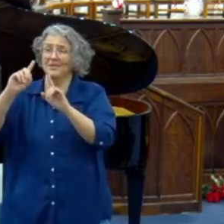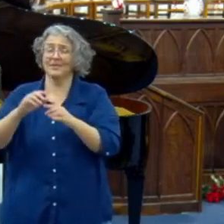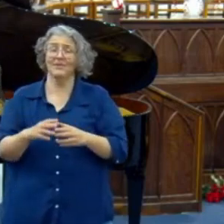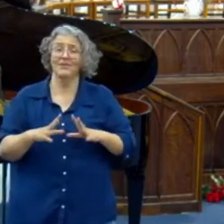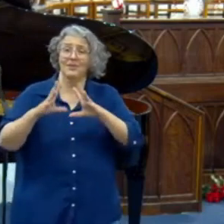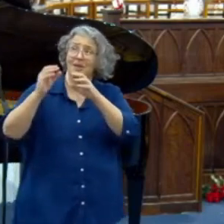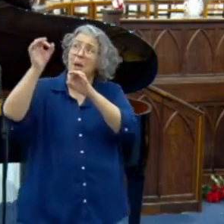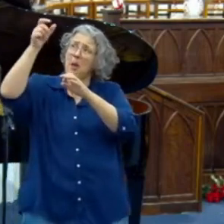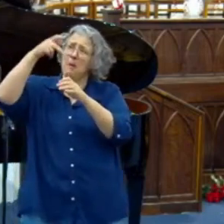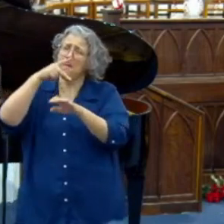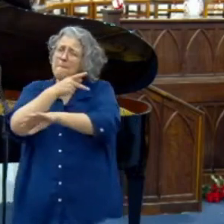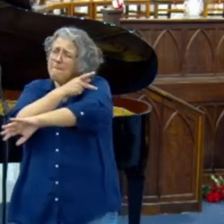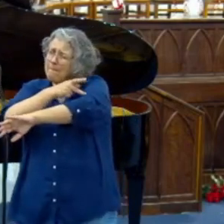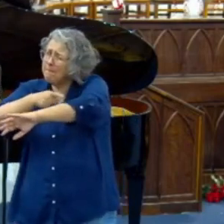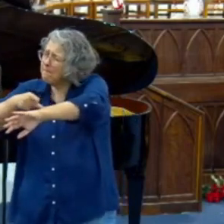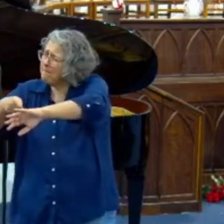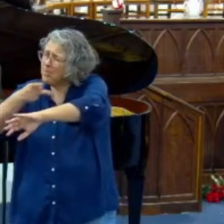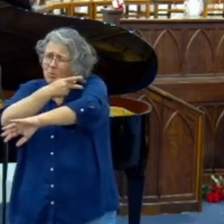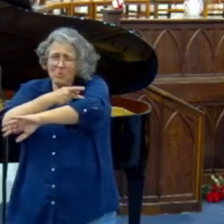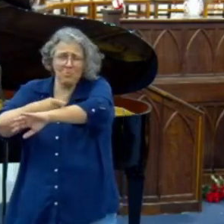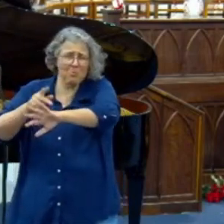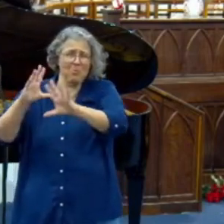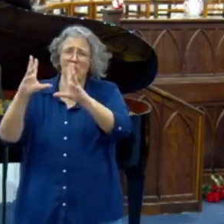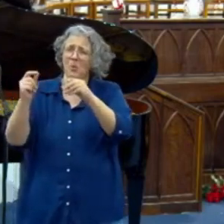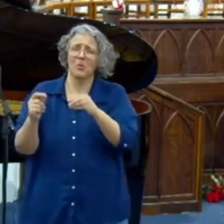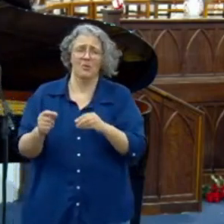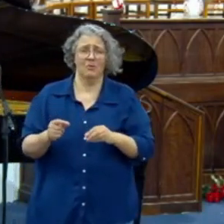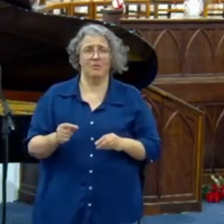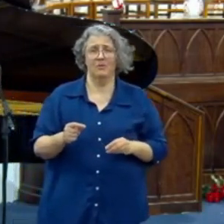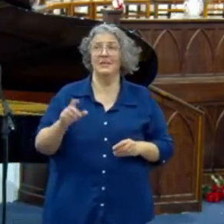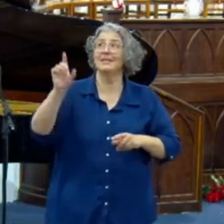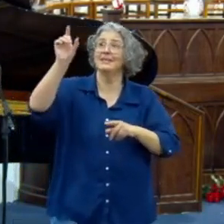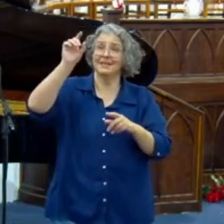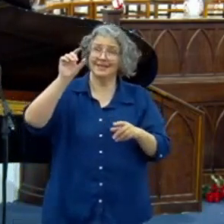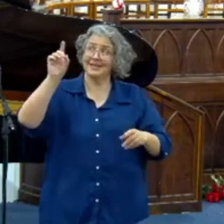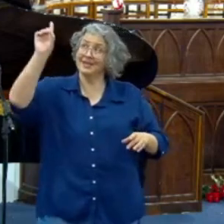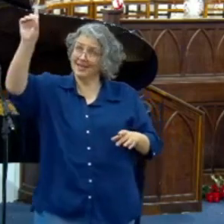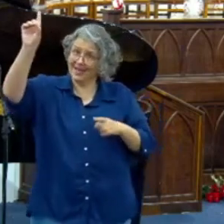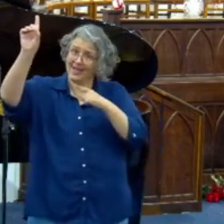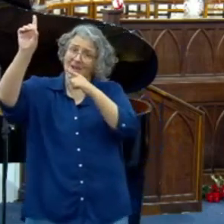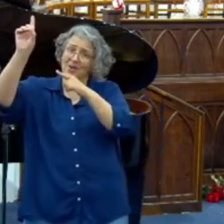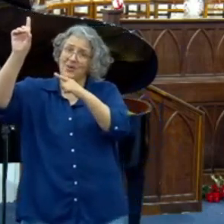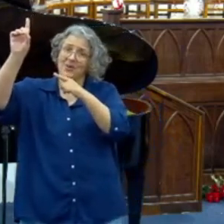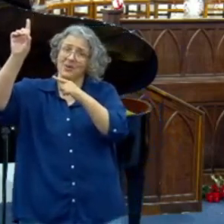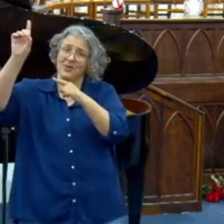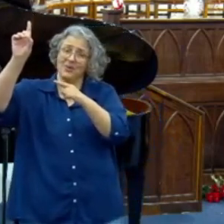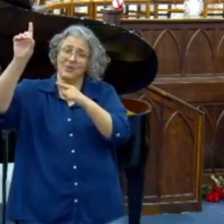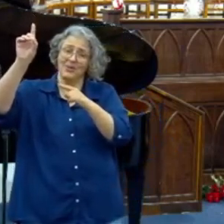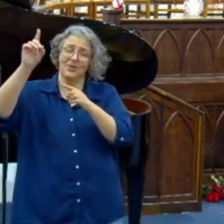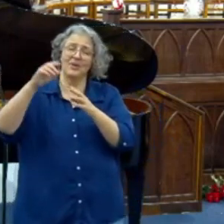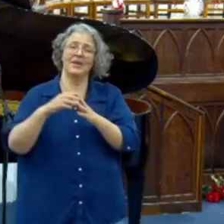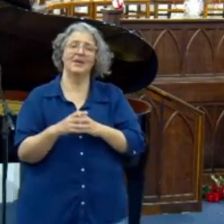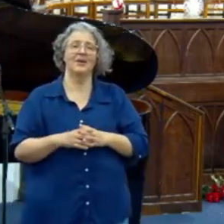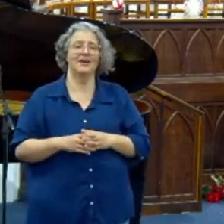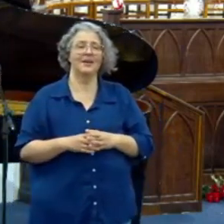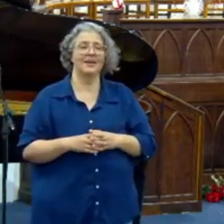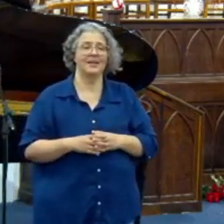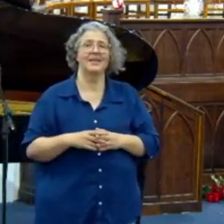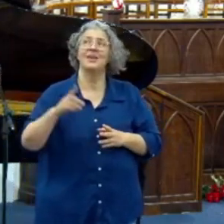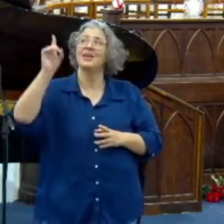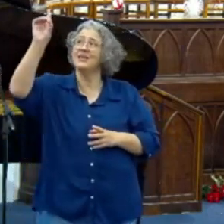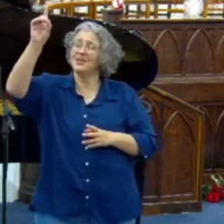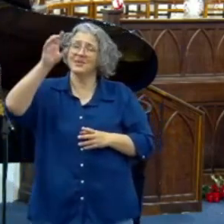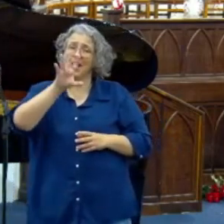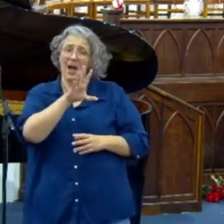fazer coisas boas. Deus é. O que nós fazemos, Deus é. Uma dessas expressões é